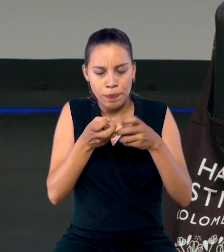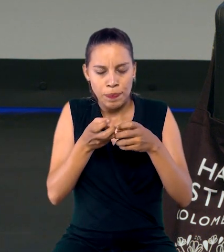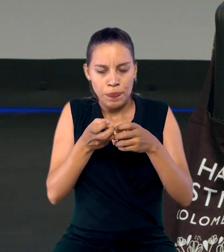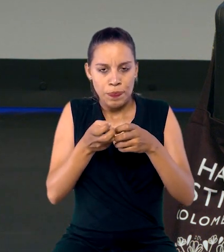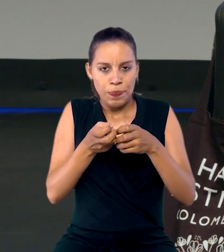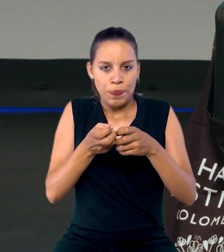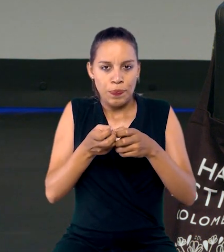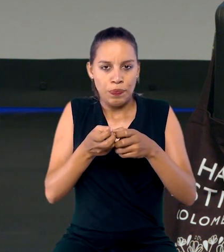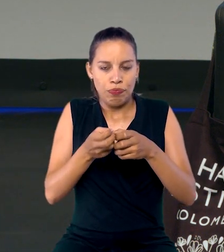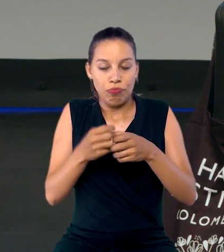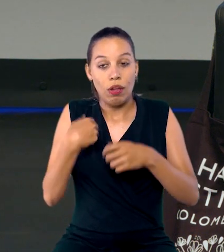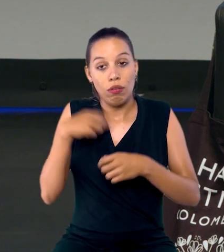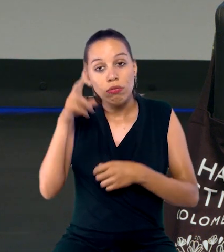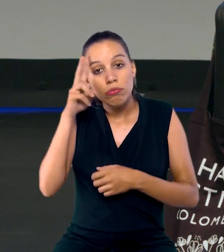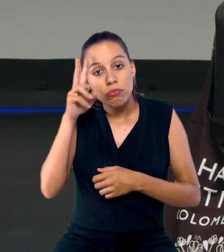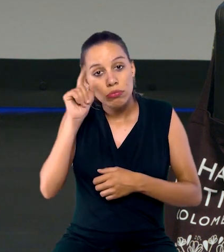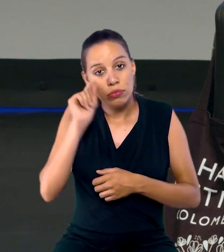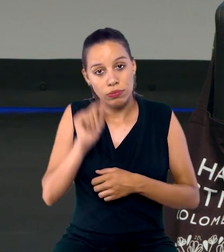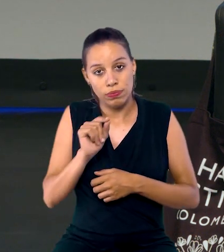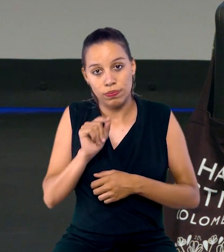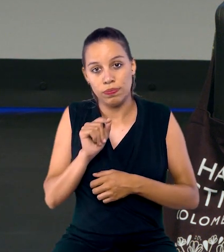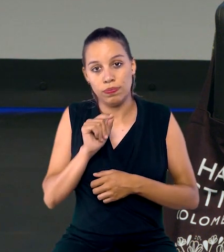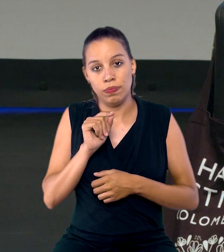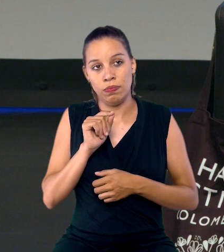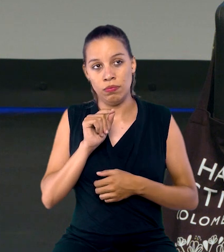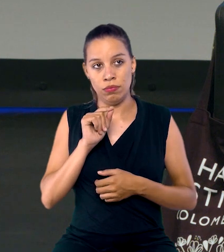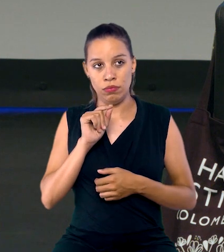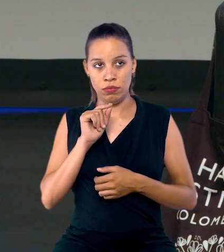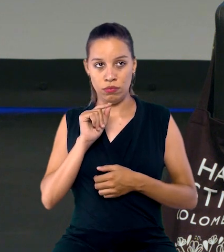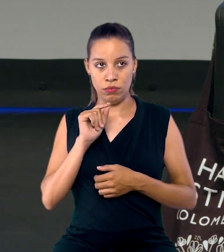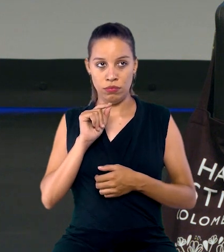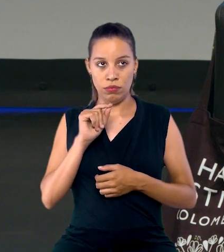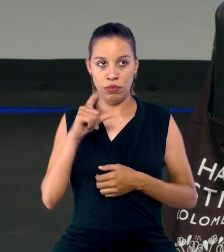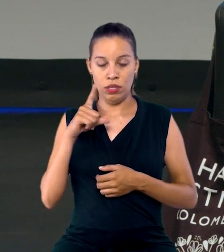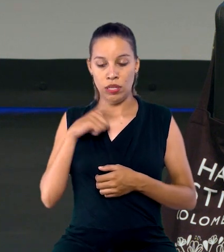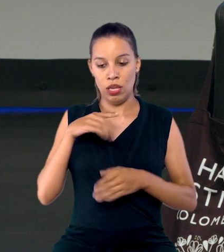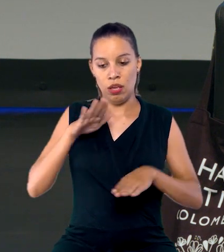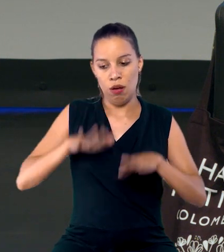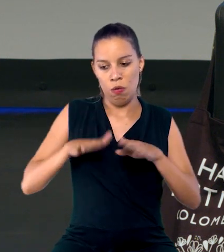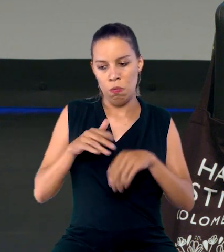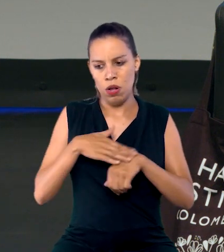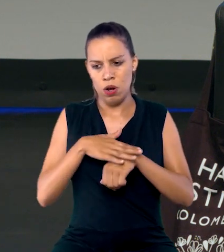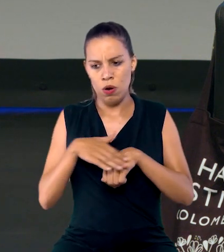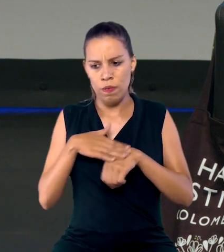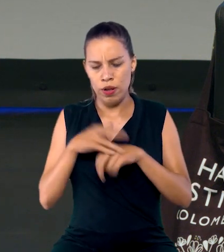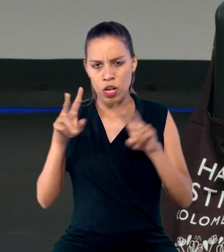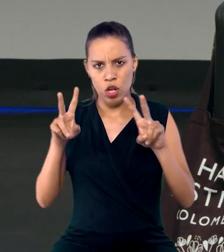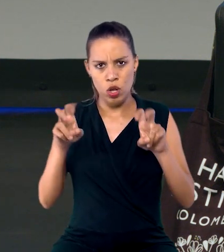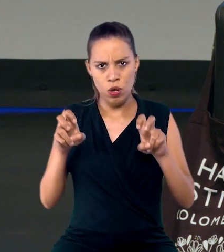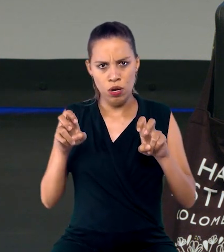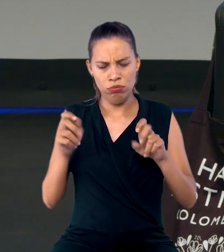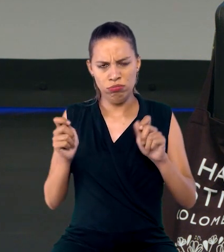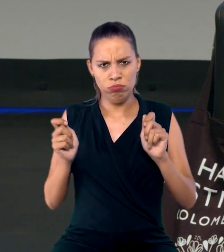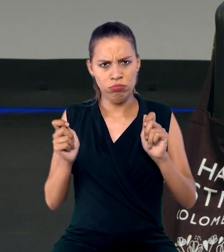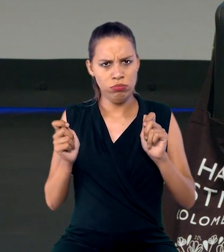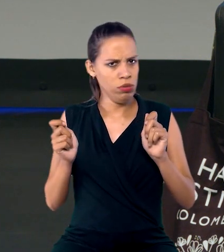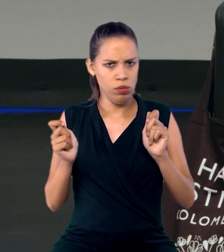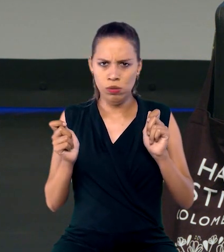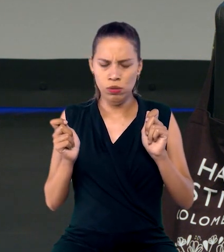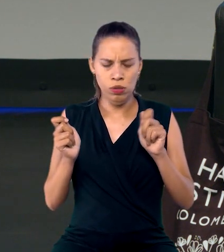escuta, e lembrei, né, que há alguns debates sobre a